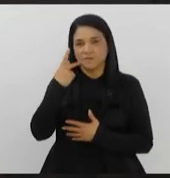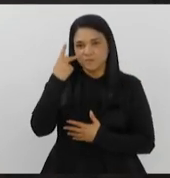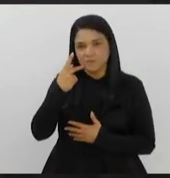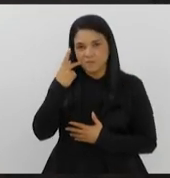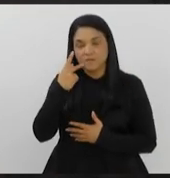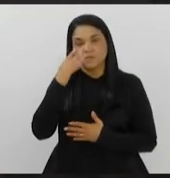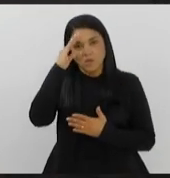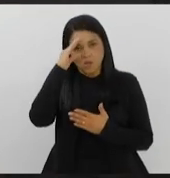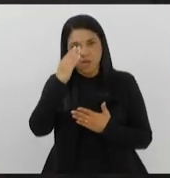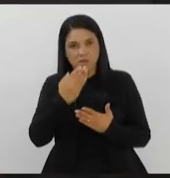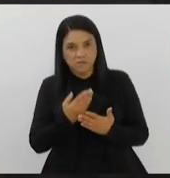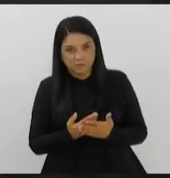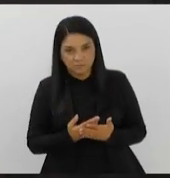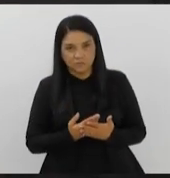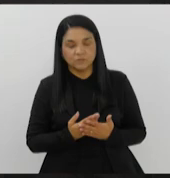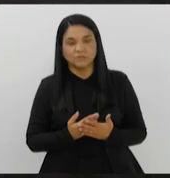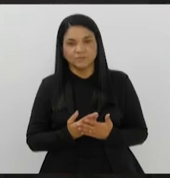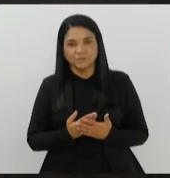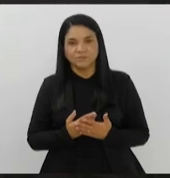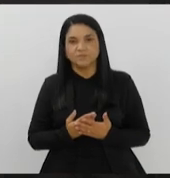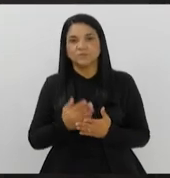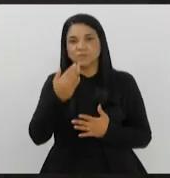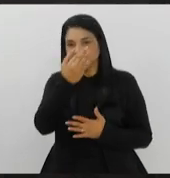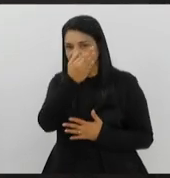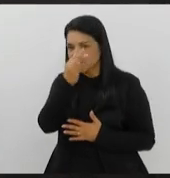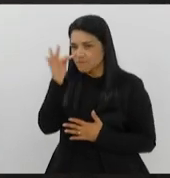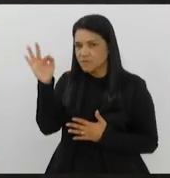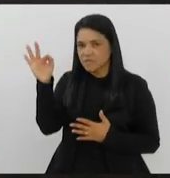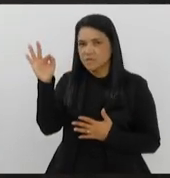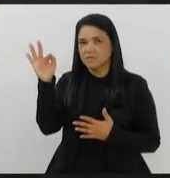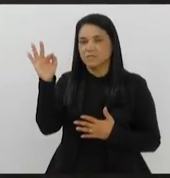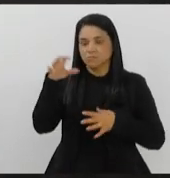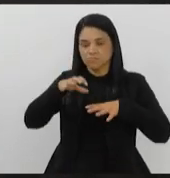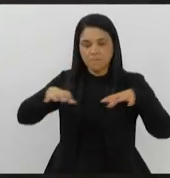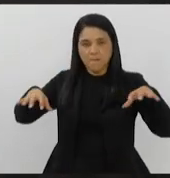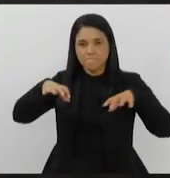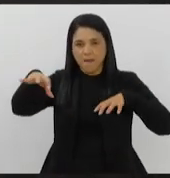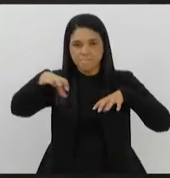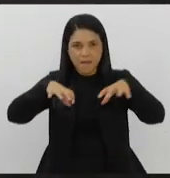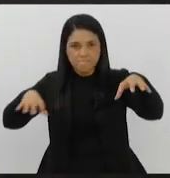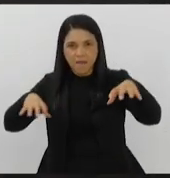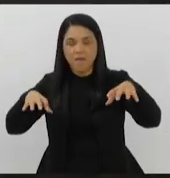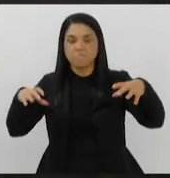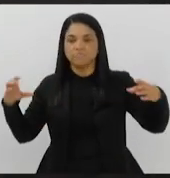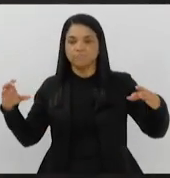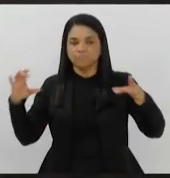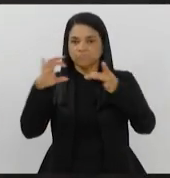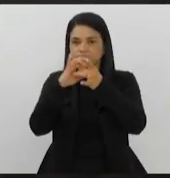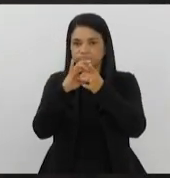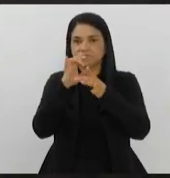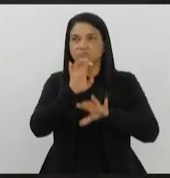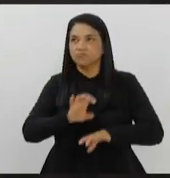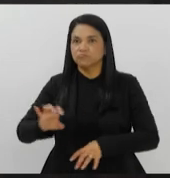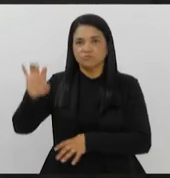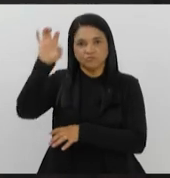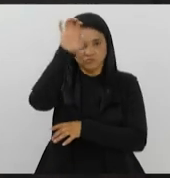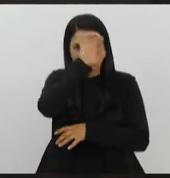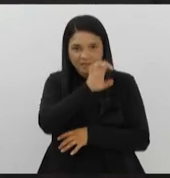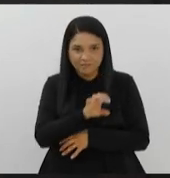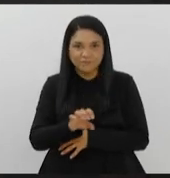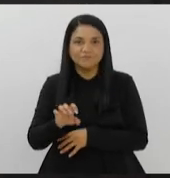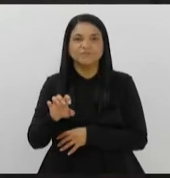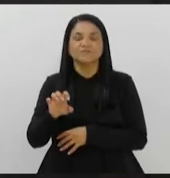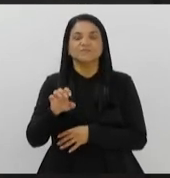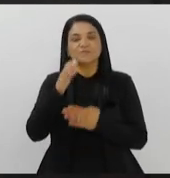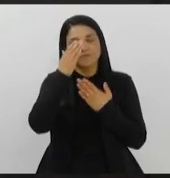gente acredita muito numa federação descentralizada com os estados cada vez mais fortes. Muito obrigado a cada um dos